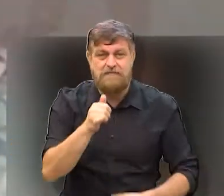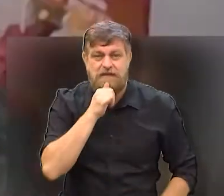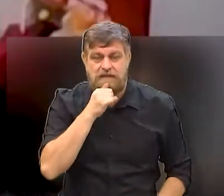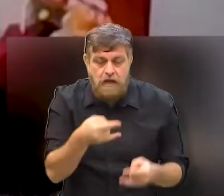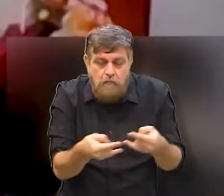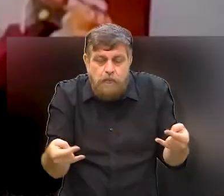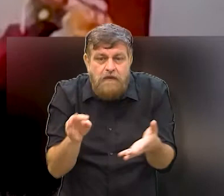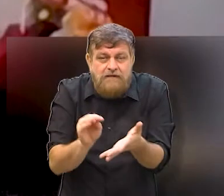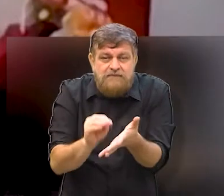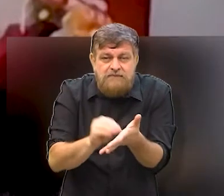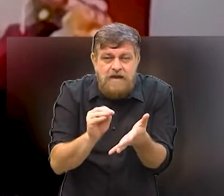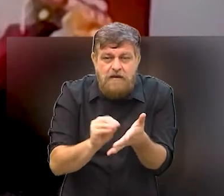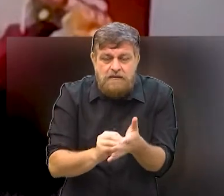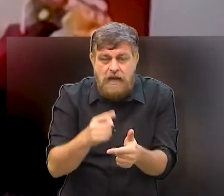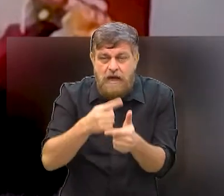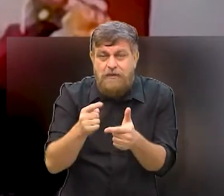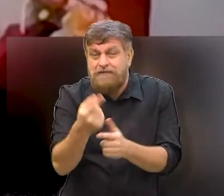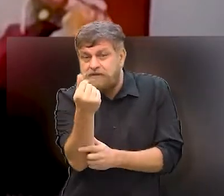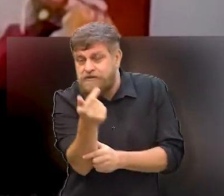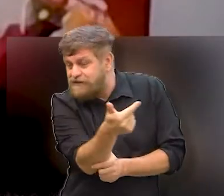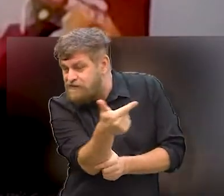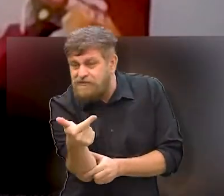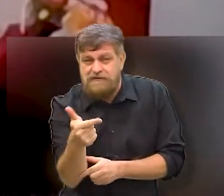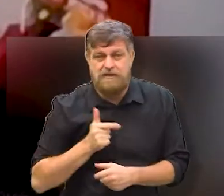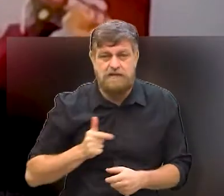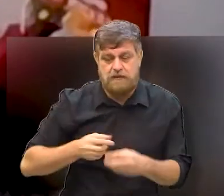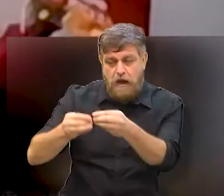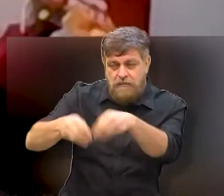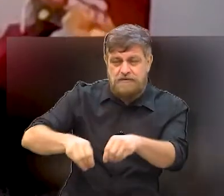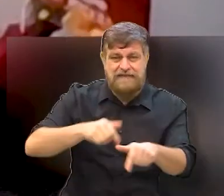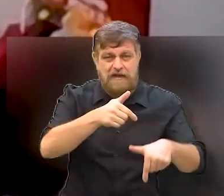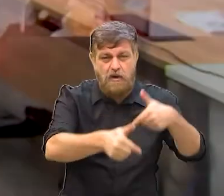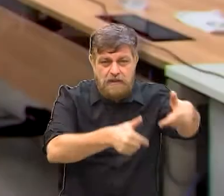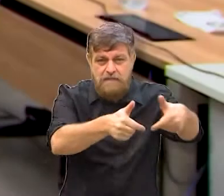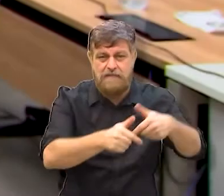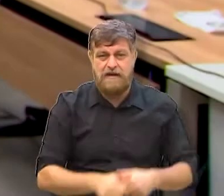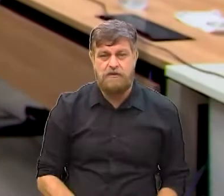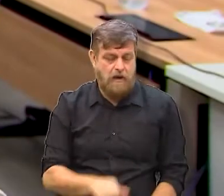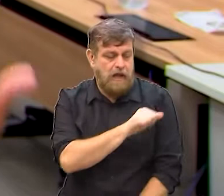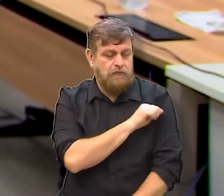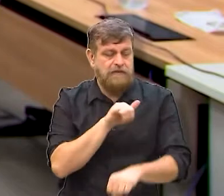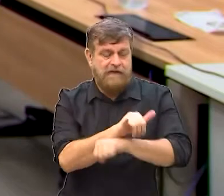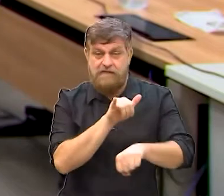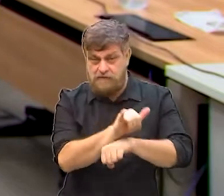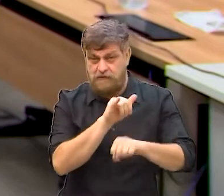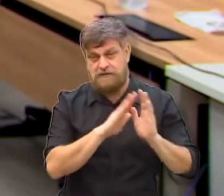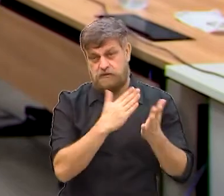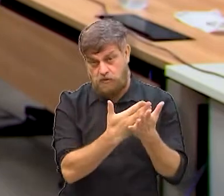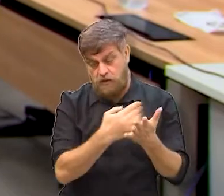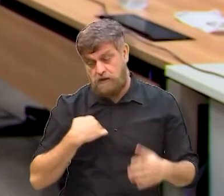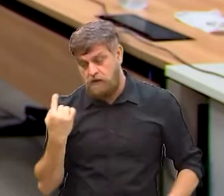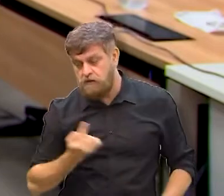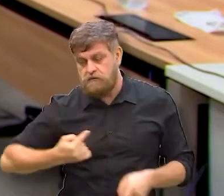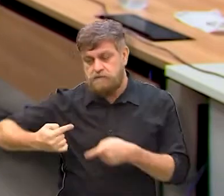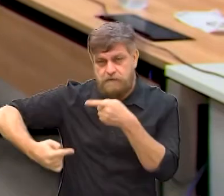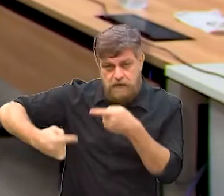do acesso aos absorventes no momento de crise econômica séria tem prejudicado o trabalho, o estudo, enfim. Então a